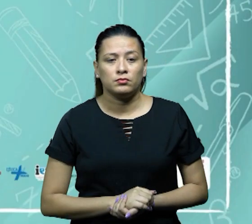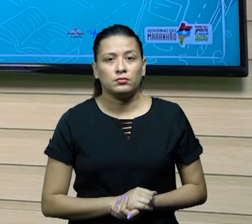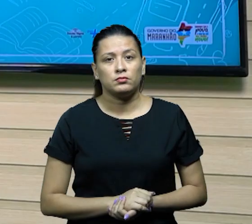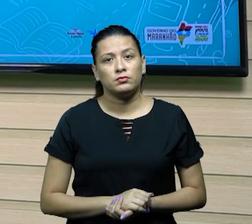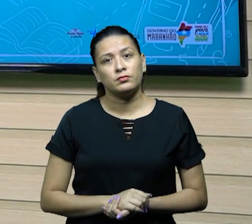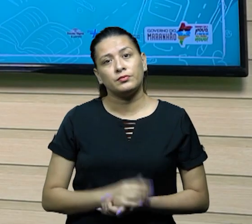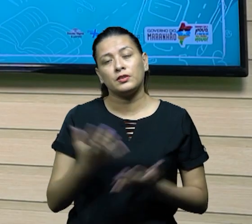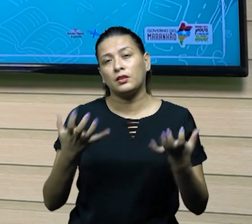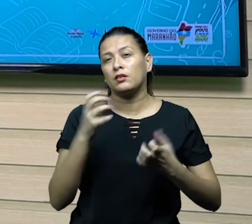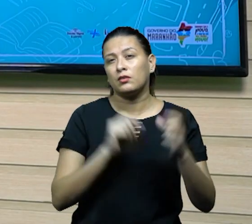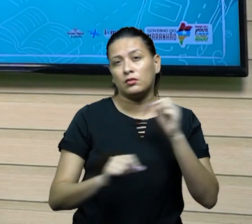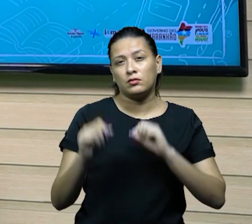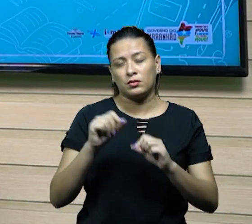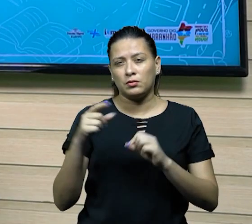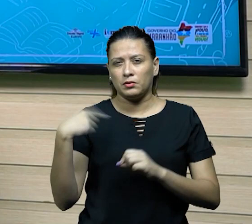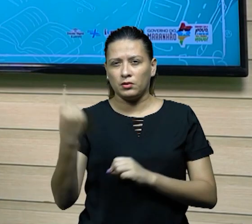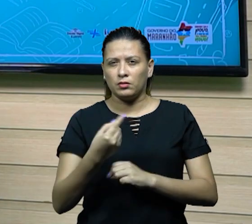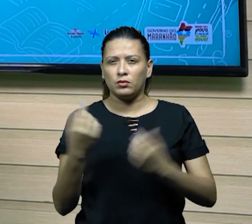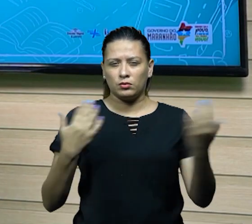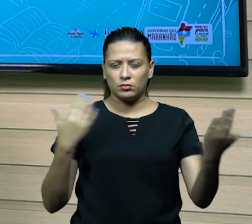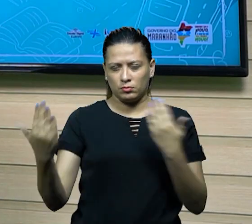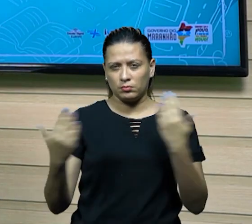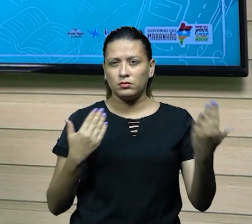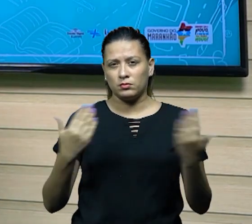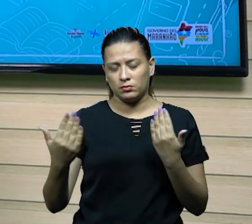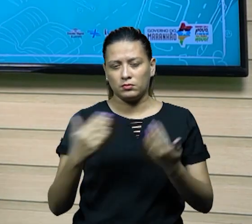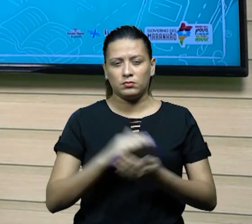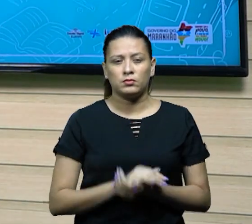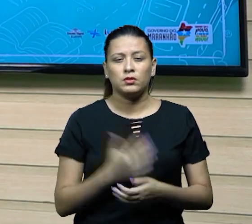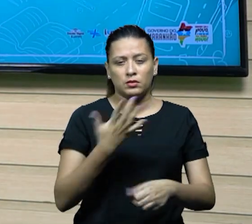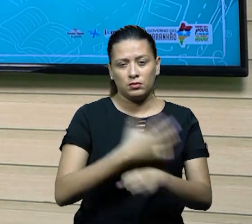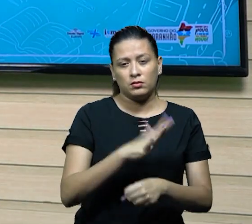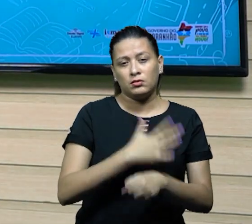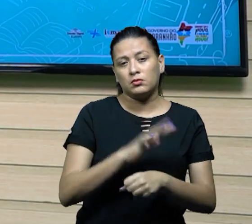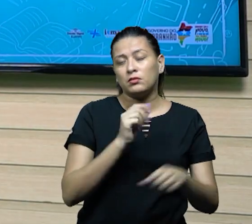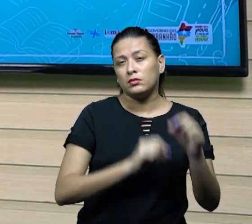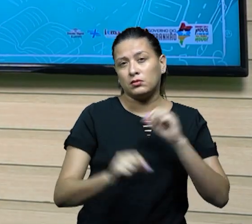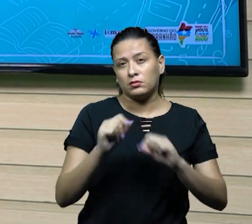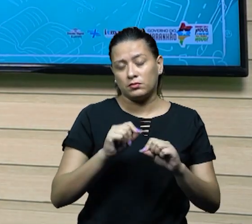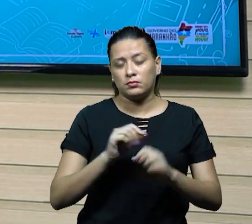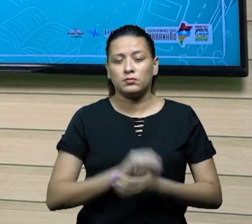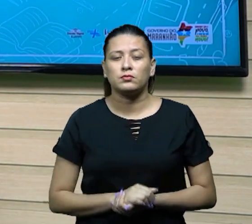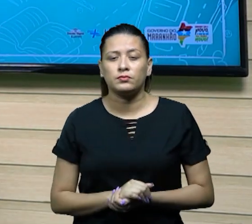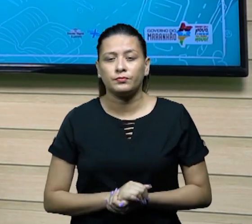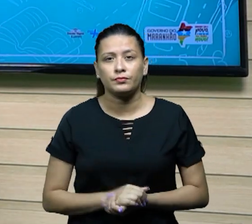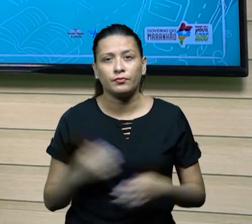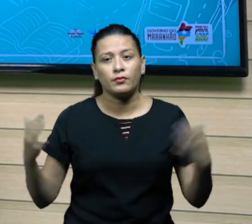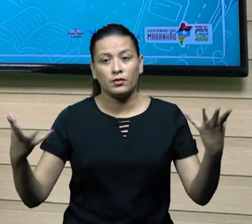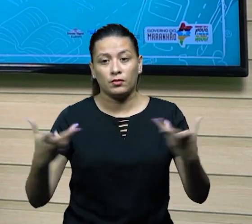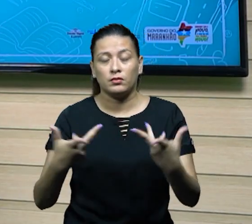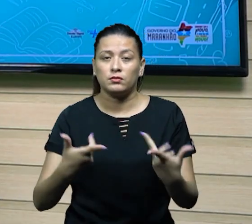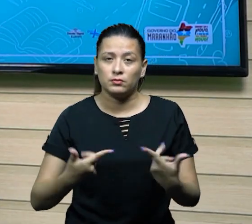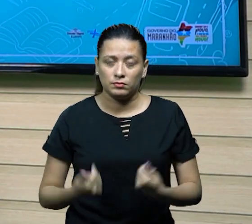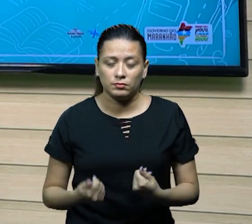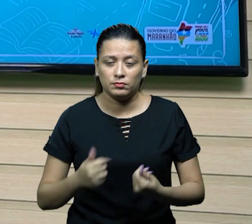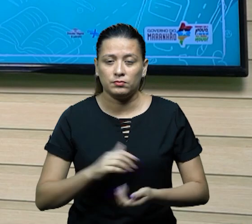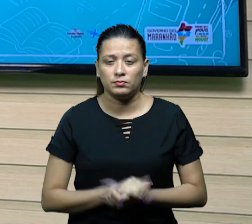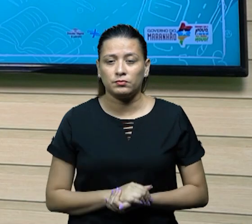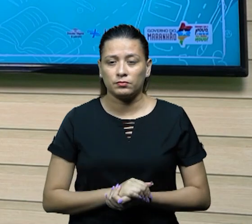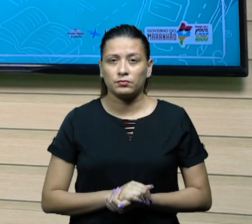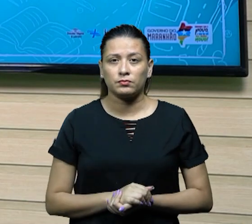treinamento. Eu quero que a gente faça o link, a ligação direta, que treinamento está impulsionado direto com a